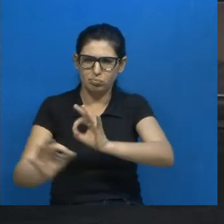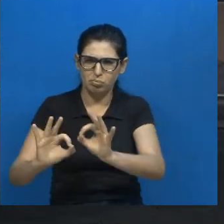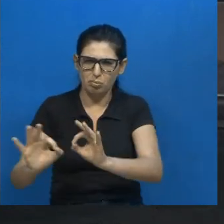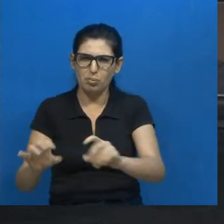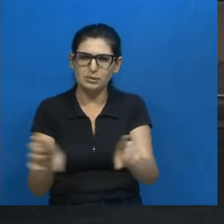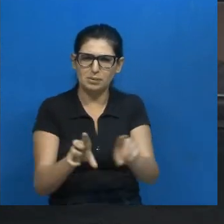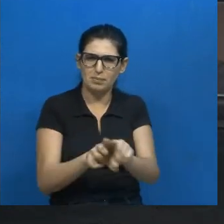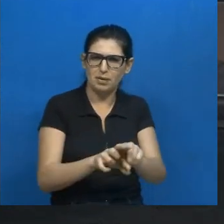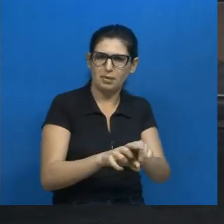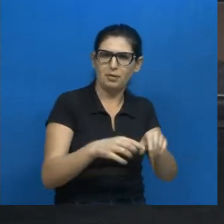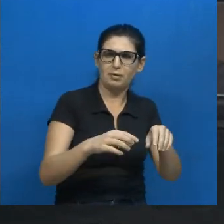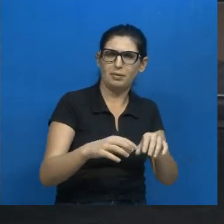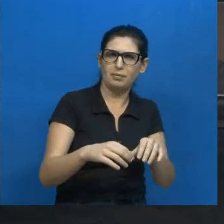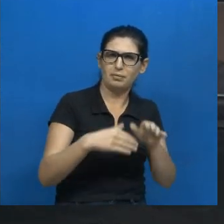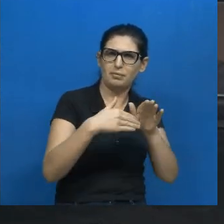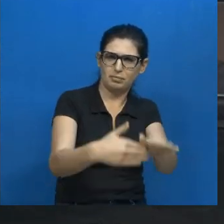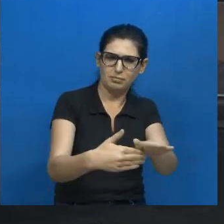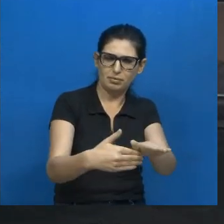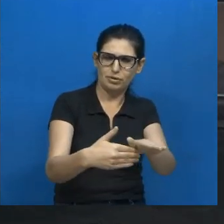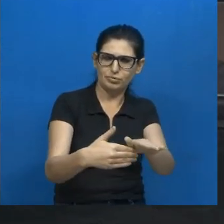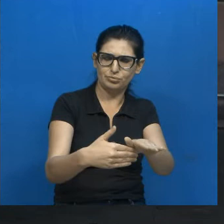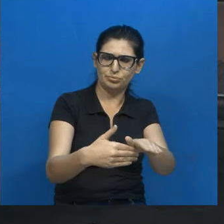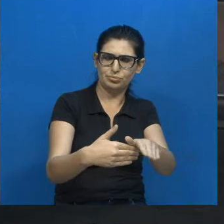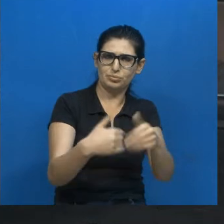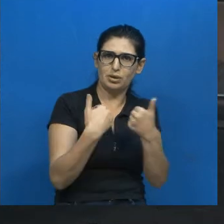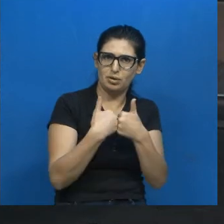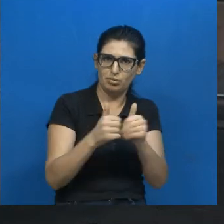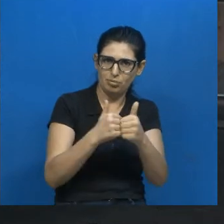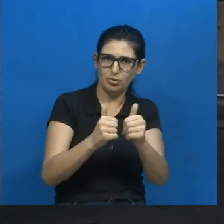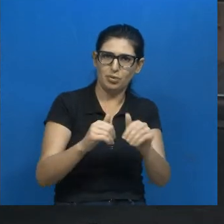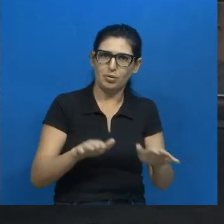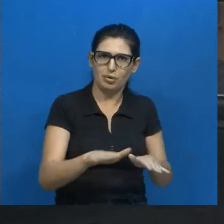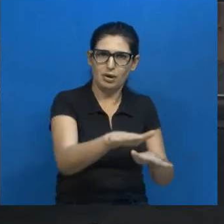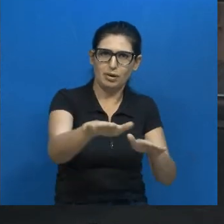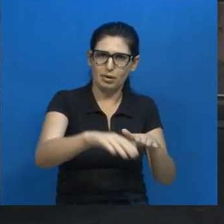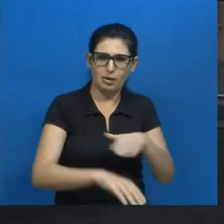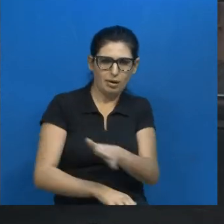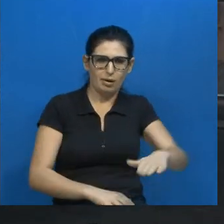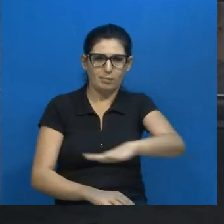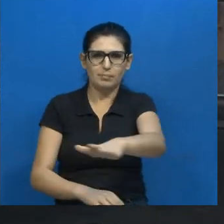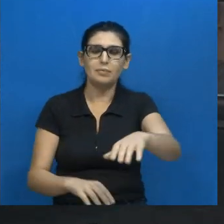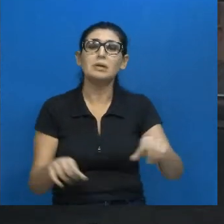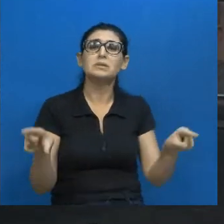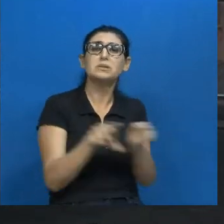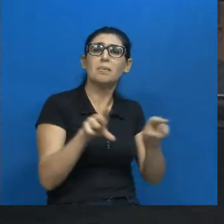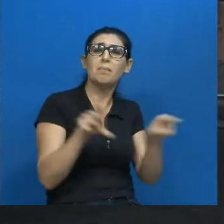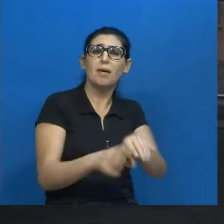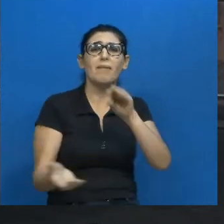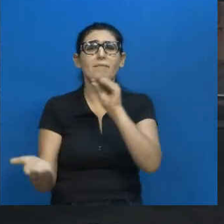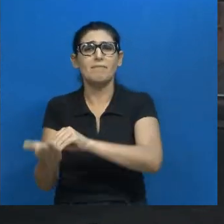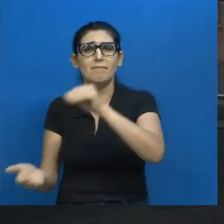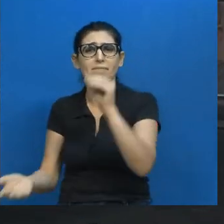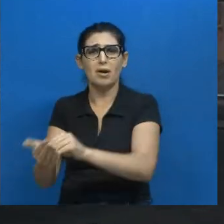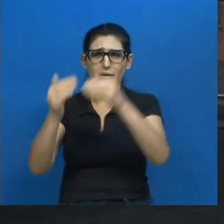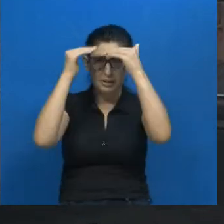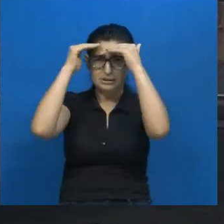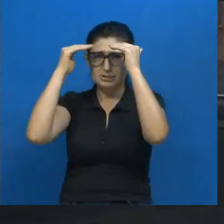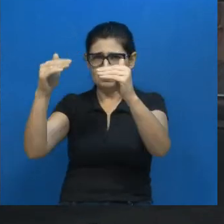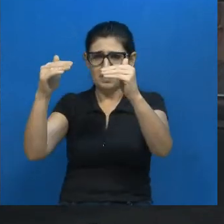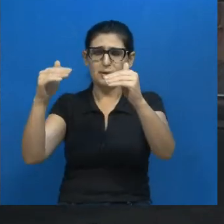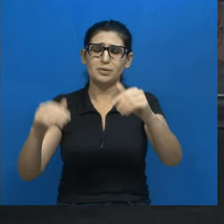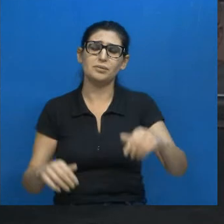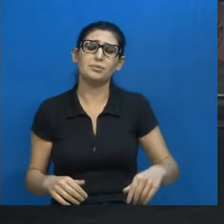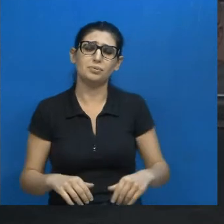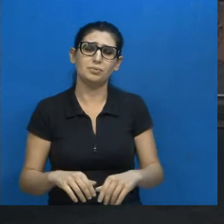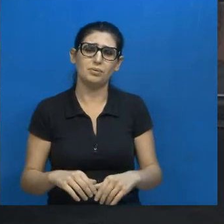outra coisa também, reforçar o que o Tico falou aqui, do desrespeito, mais uma vez, da Secretaria de Mobilidade